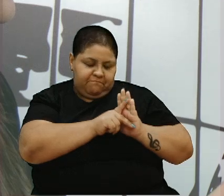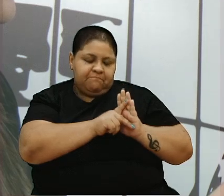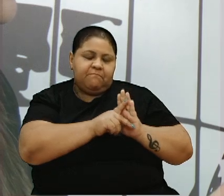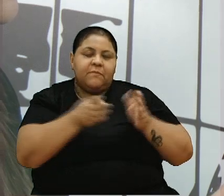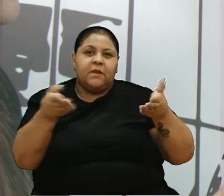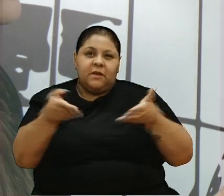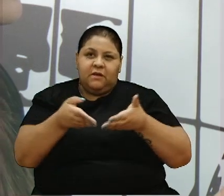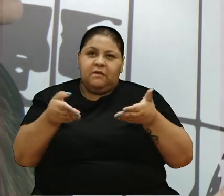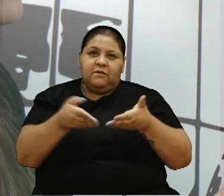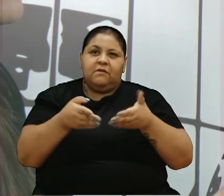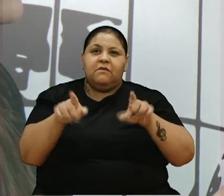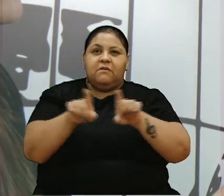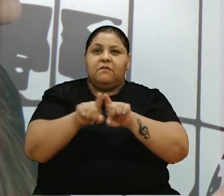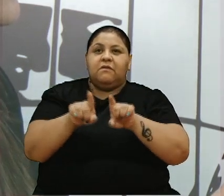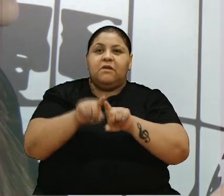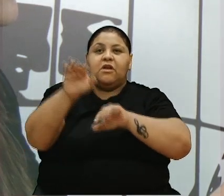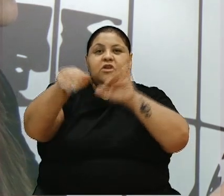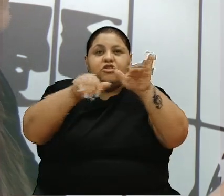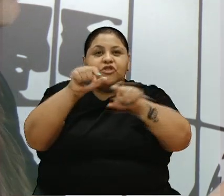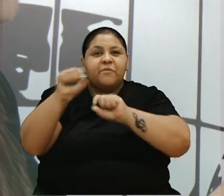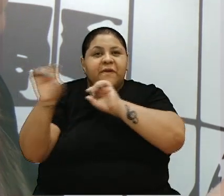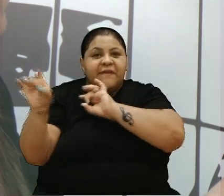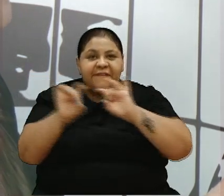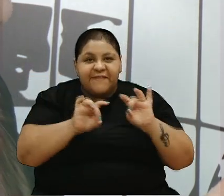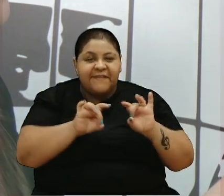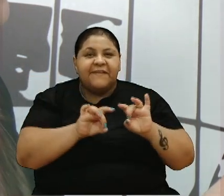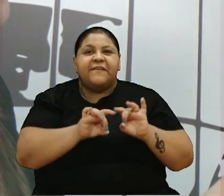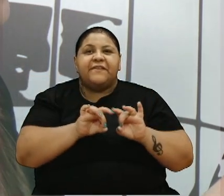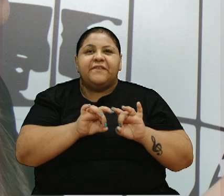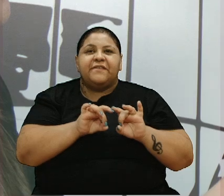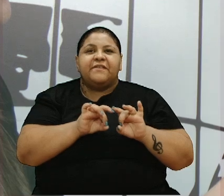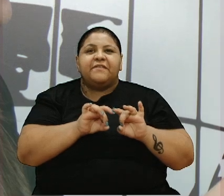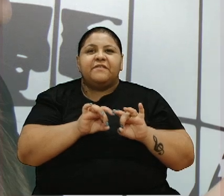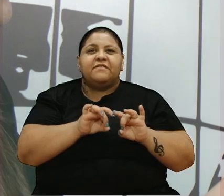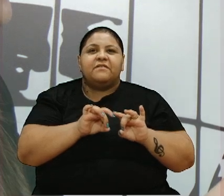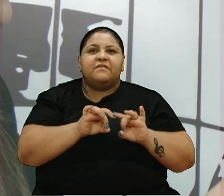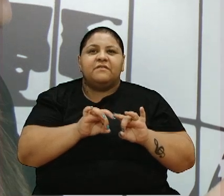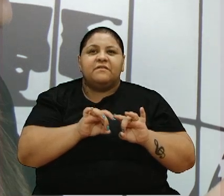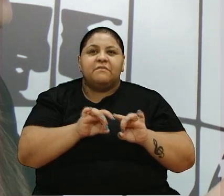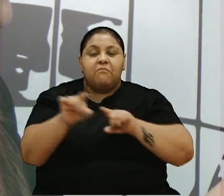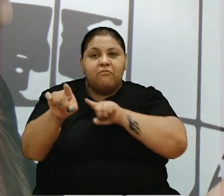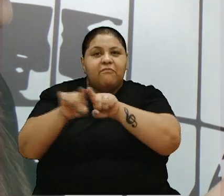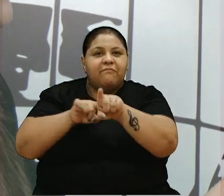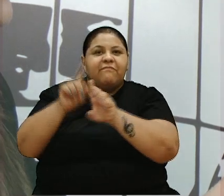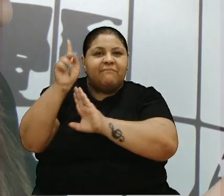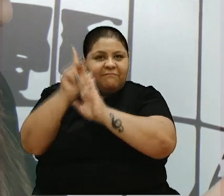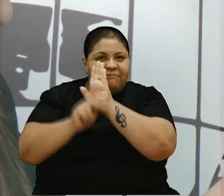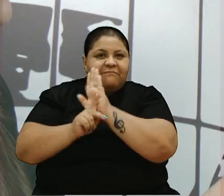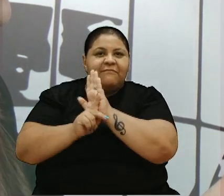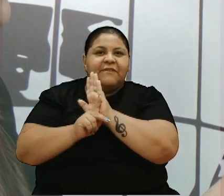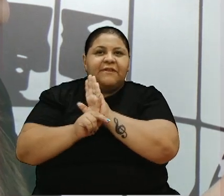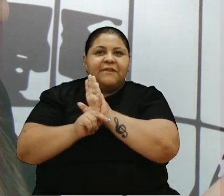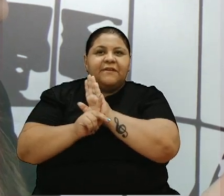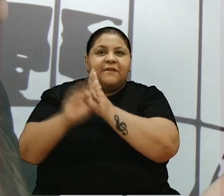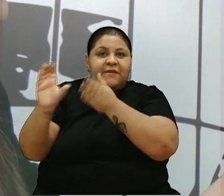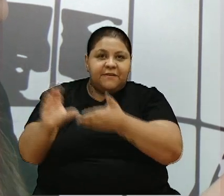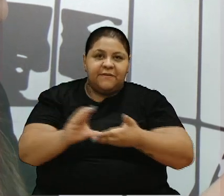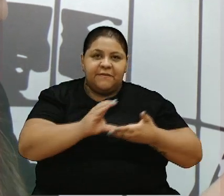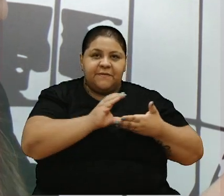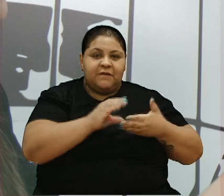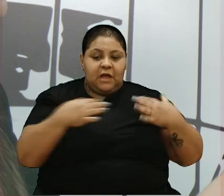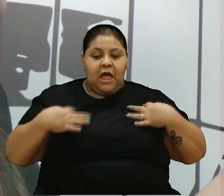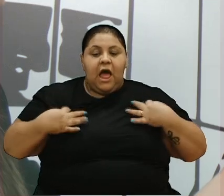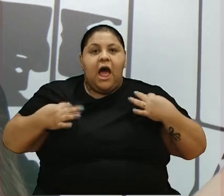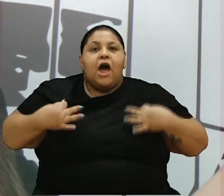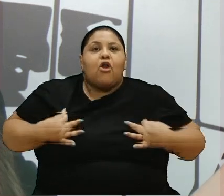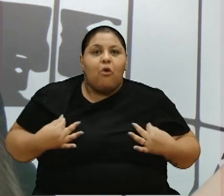já deixo aqui, inclusive, também o convite a quem está nos assistindo, a quem vai assistir, para sermos parceiros do projeto, no sentido de financiar aí os kimonos das